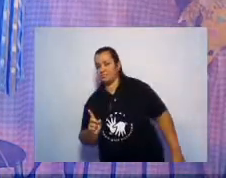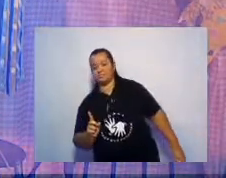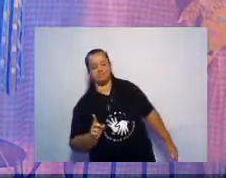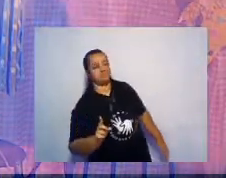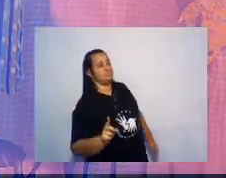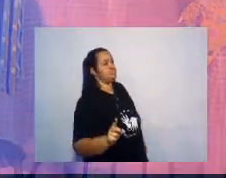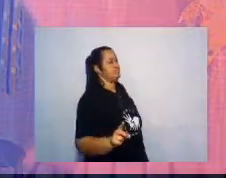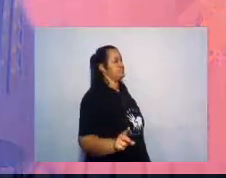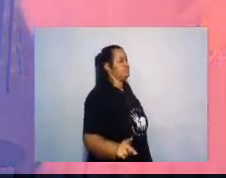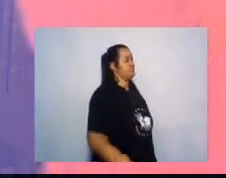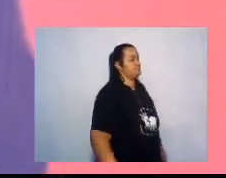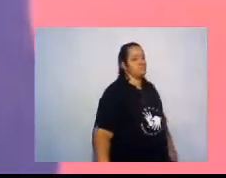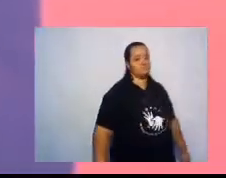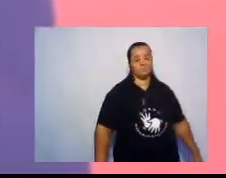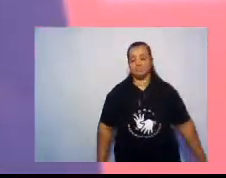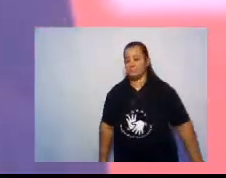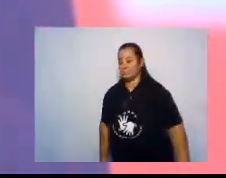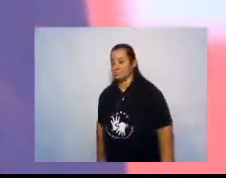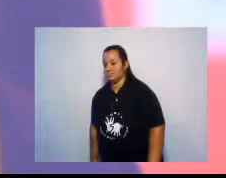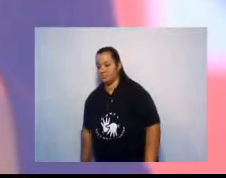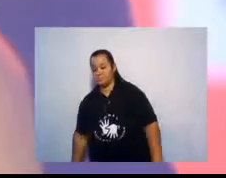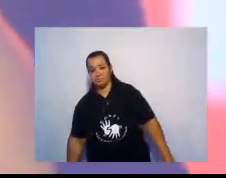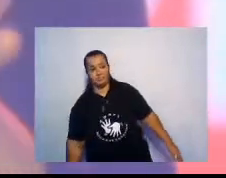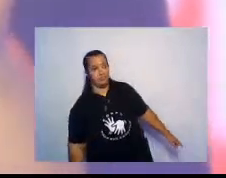Eu não vou